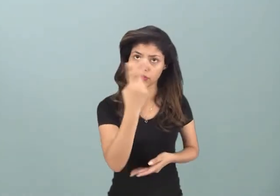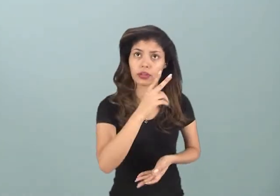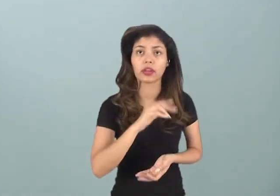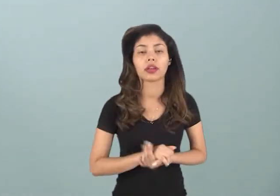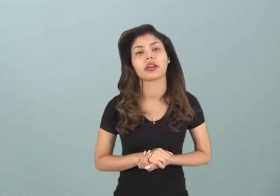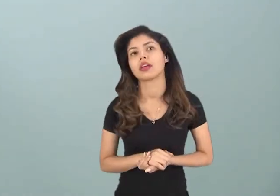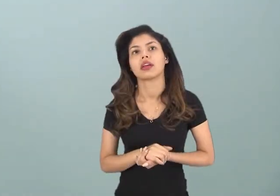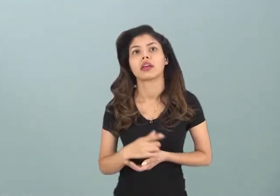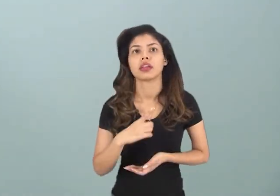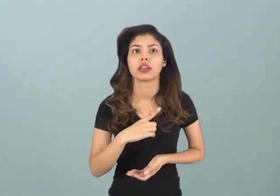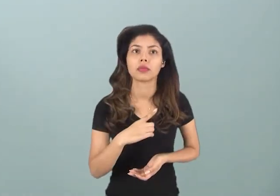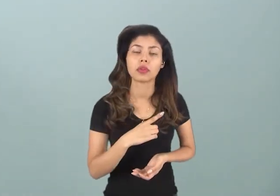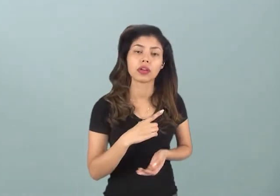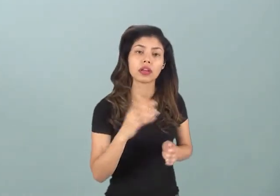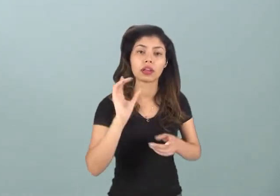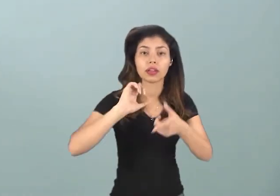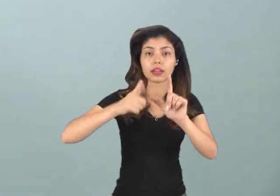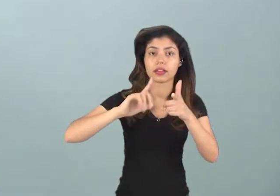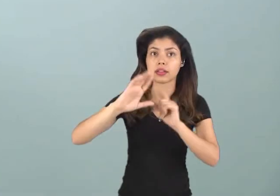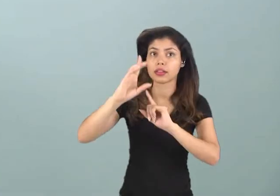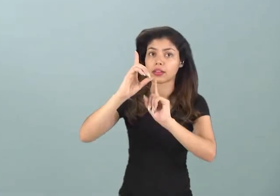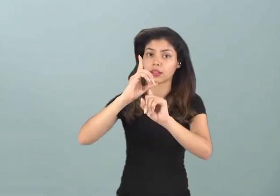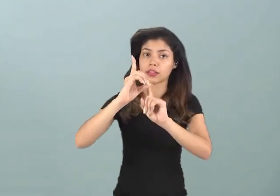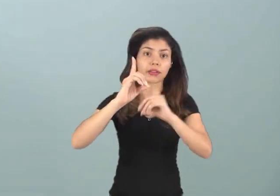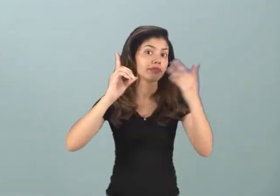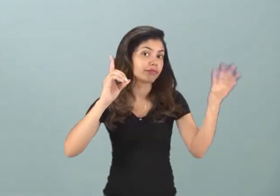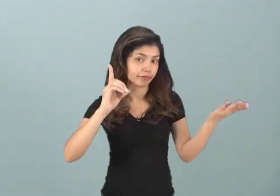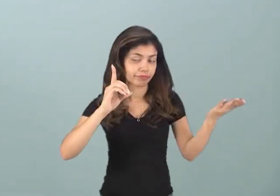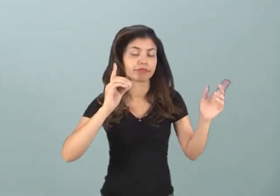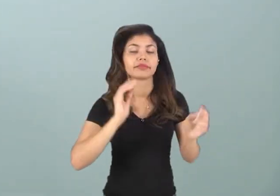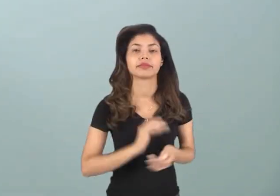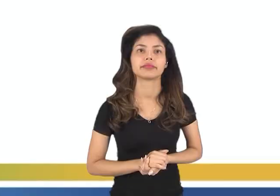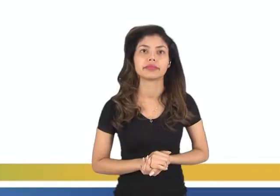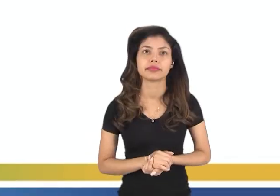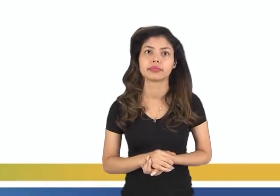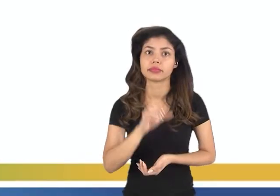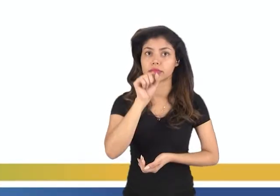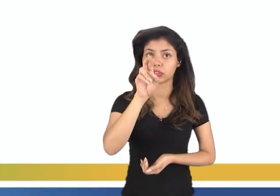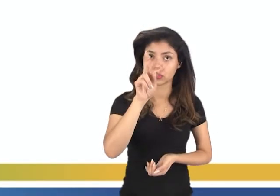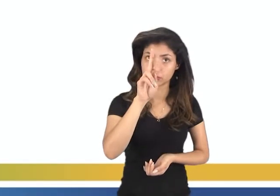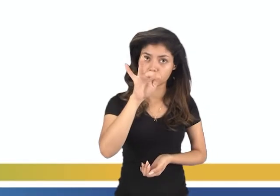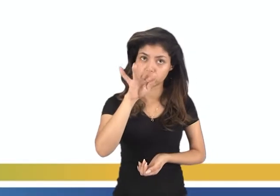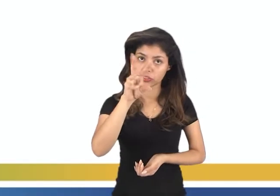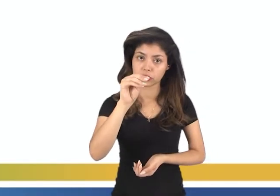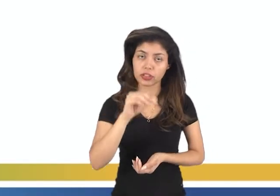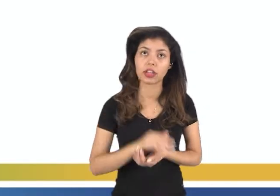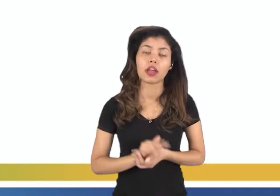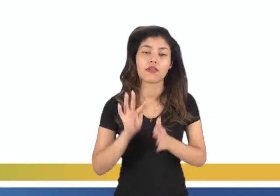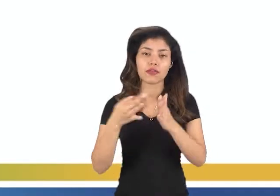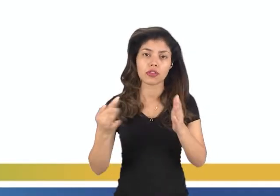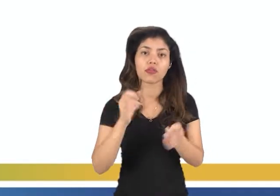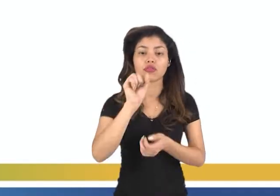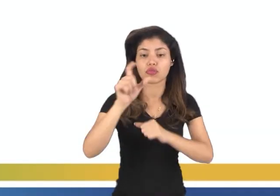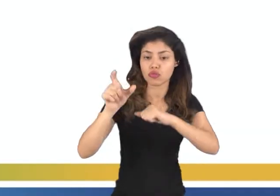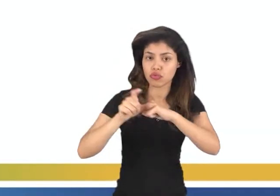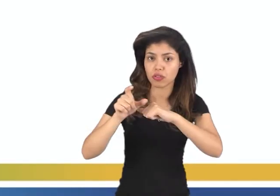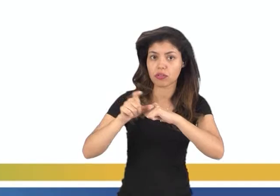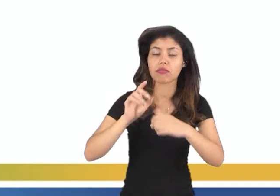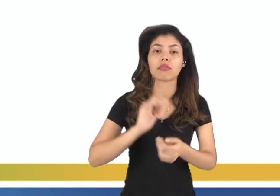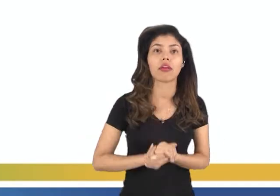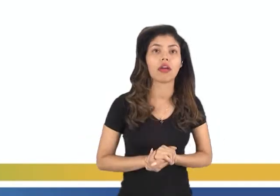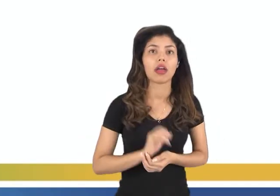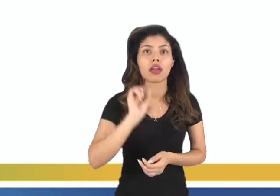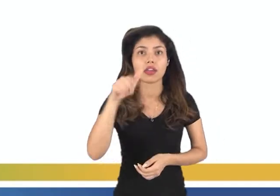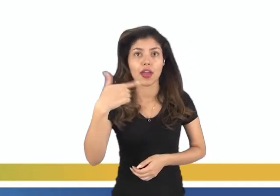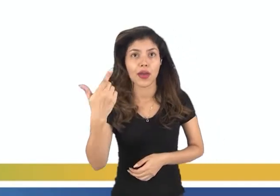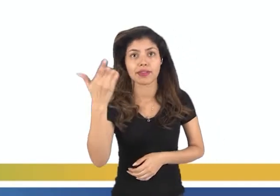e nós temos ali como gabarito a letra D, tá, galerinha? A primeira é subjetiva, ela tem a função de sujeito, e a segunda é